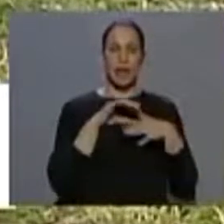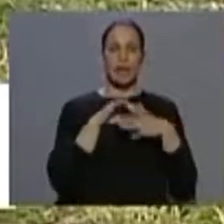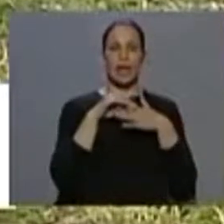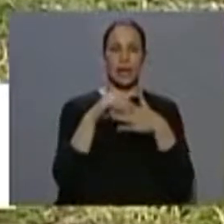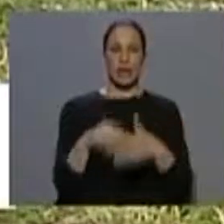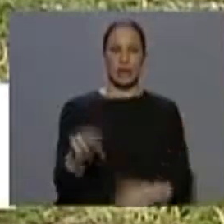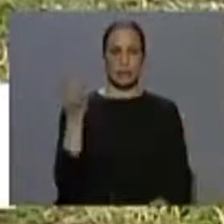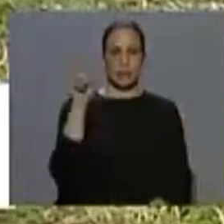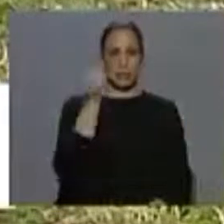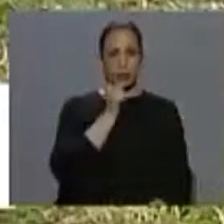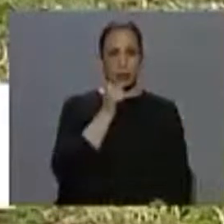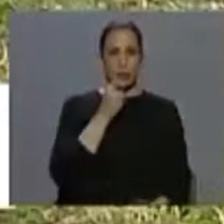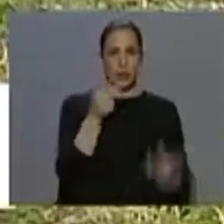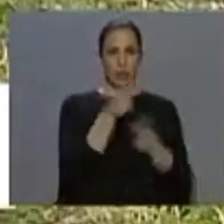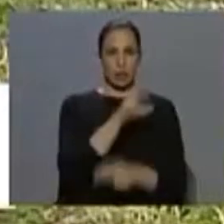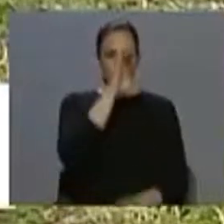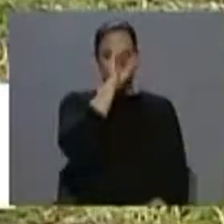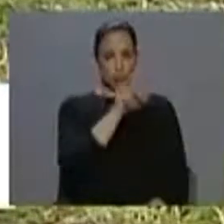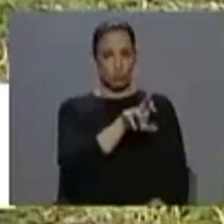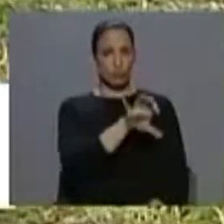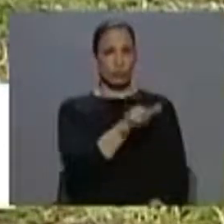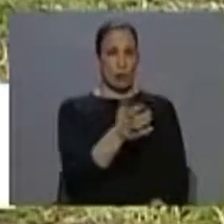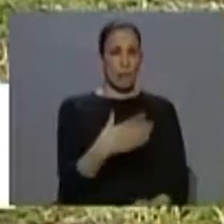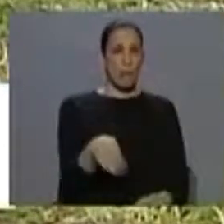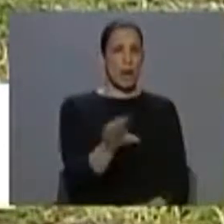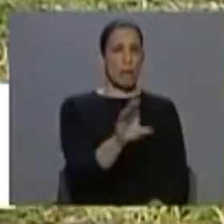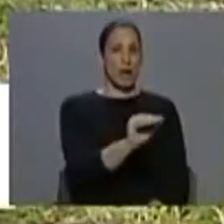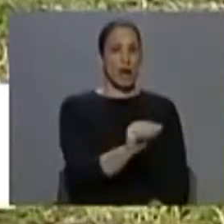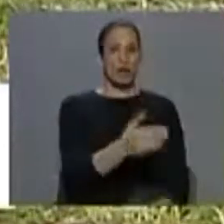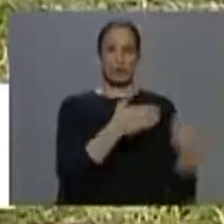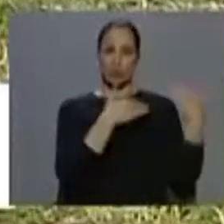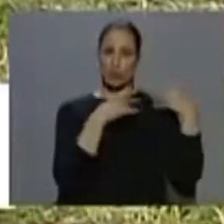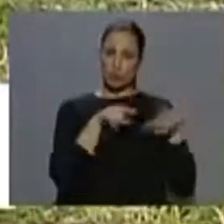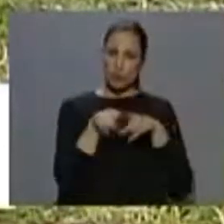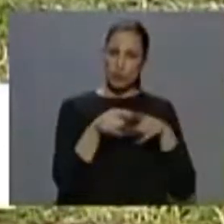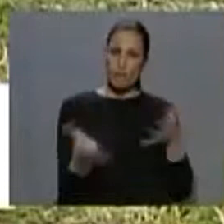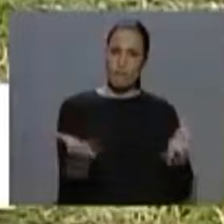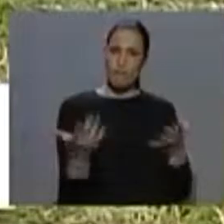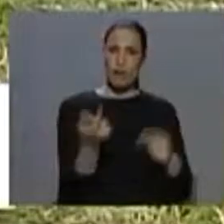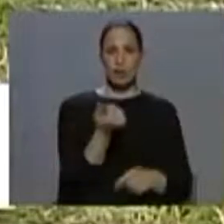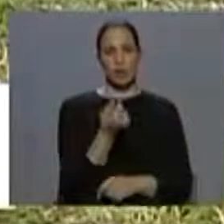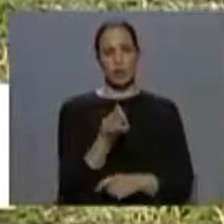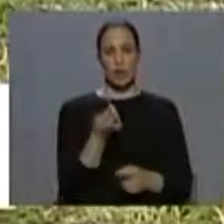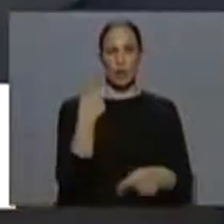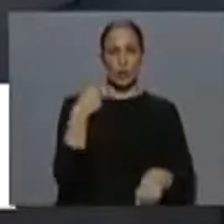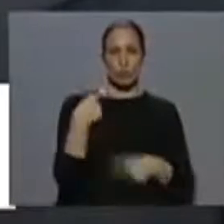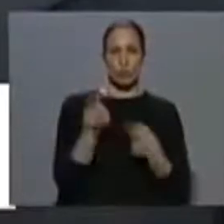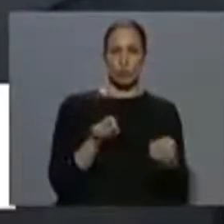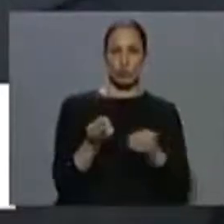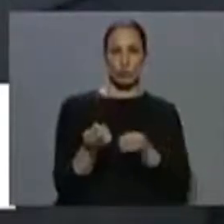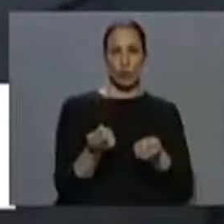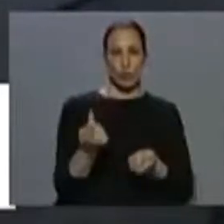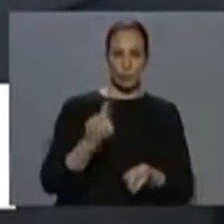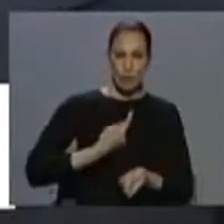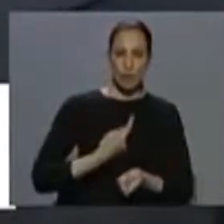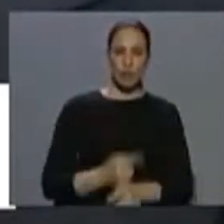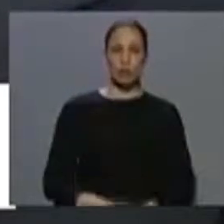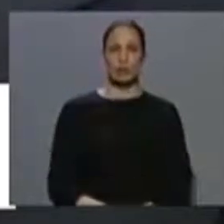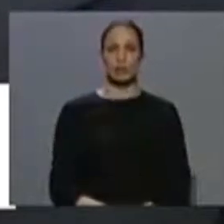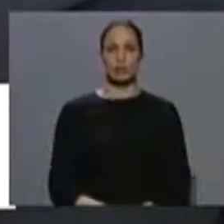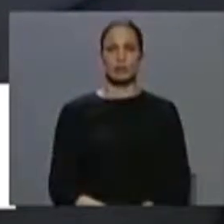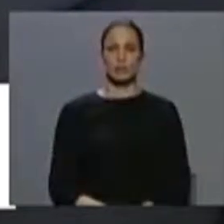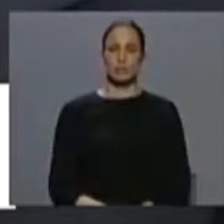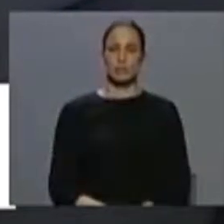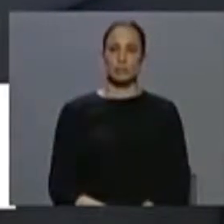críticas ao Executivo Regional e pede responsabilidade política na gestão dos dinheiros públicos. E isto também vem revelar novamente